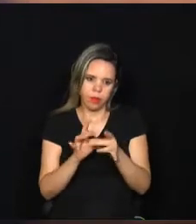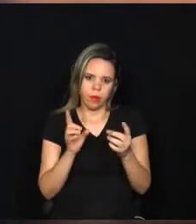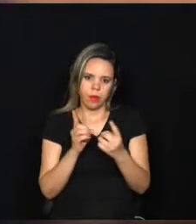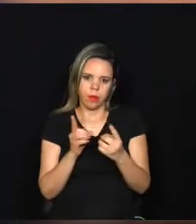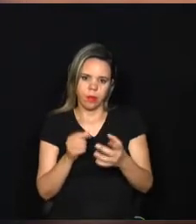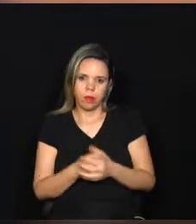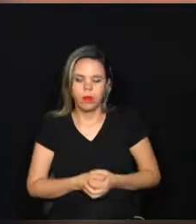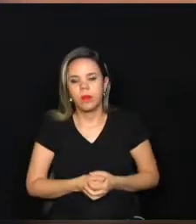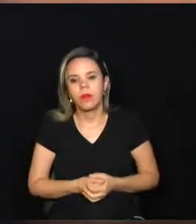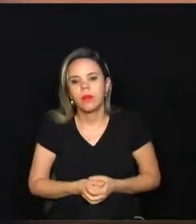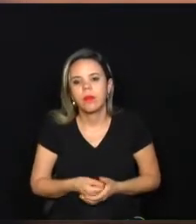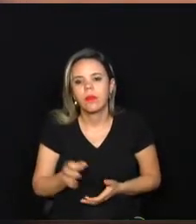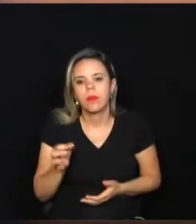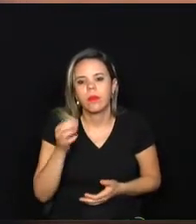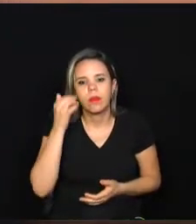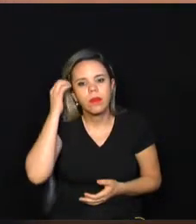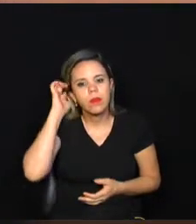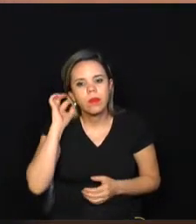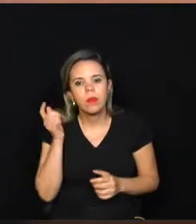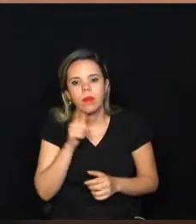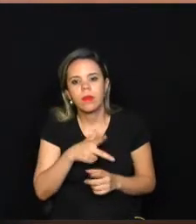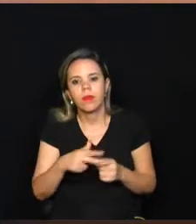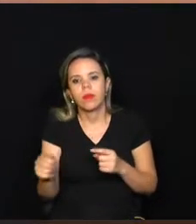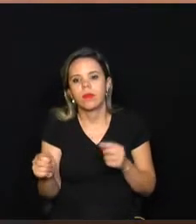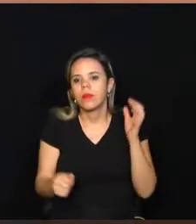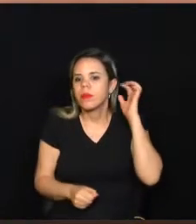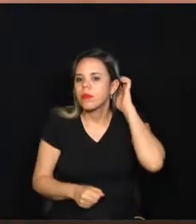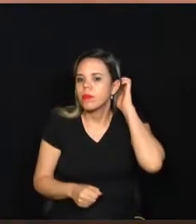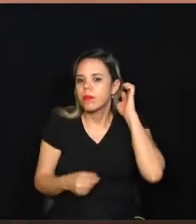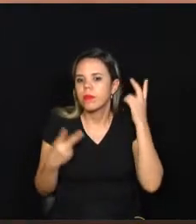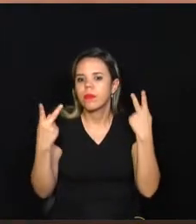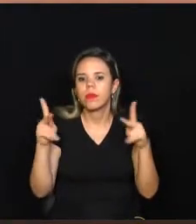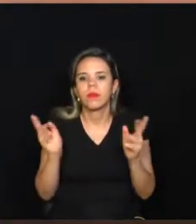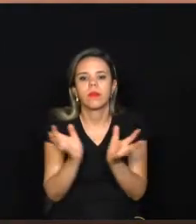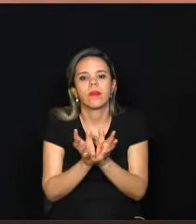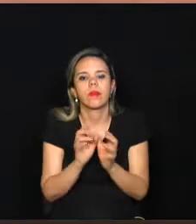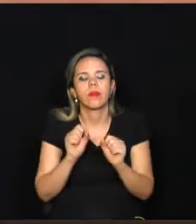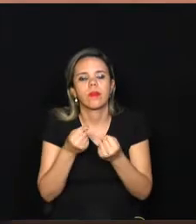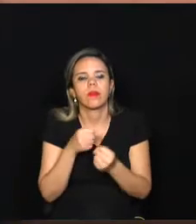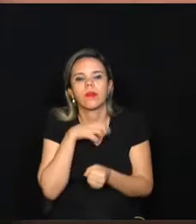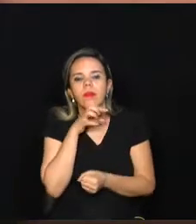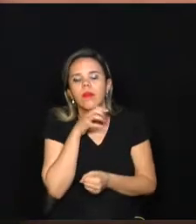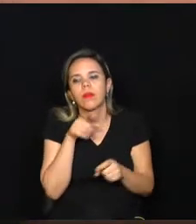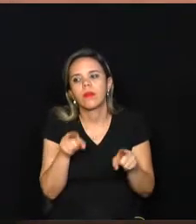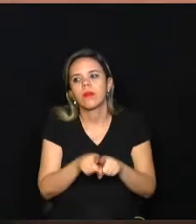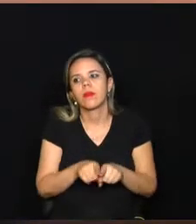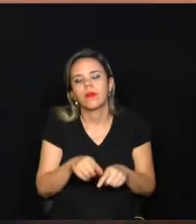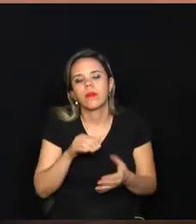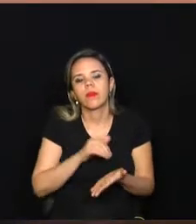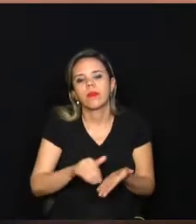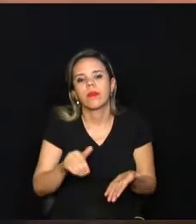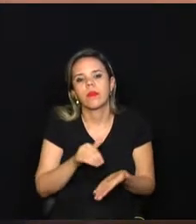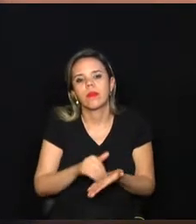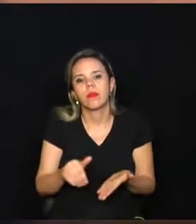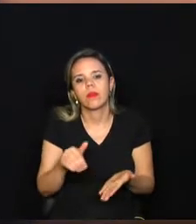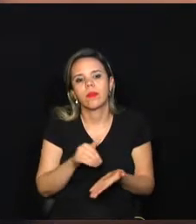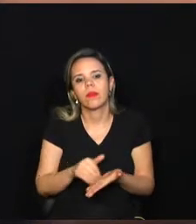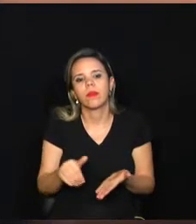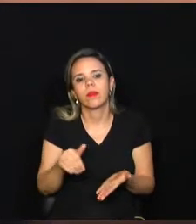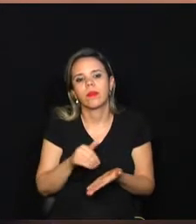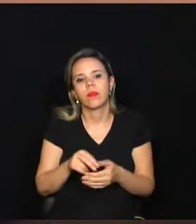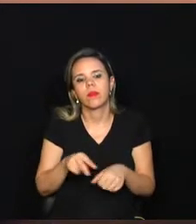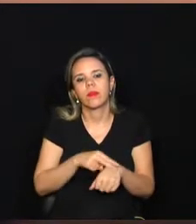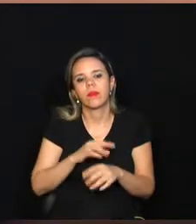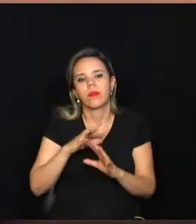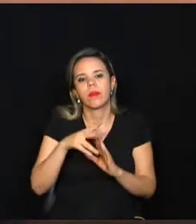e com certeza é uma grande conquista, né? Não só da Comissão de Defesa de Direitos dos Animais, mas também da Secretaria do Verde,